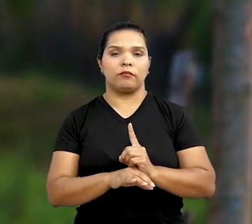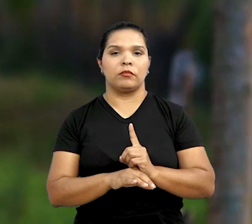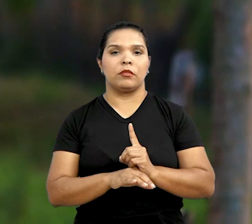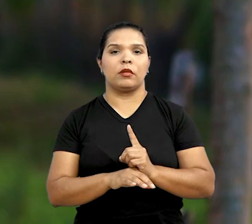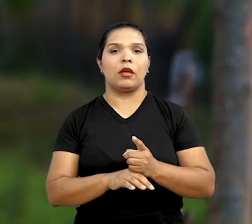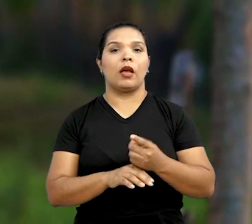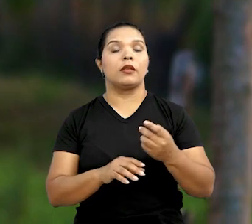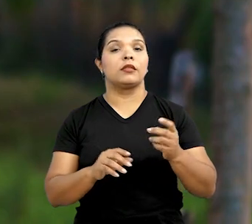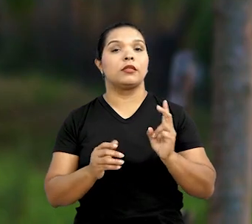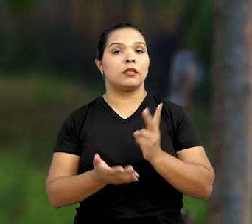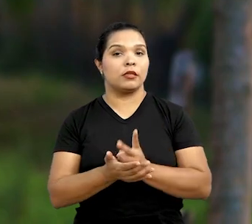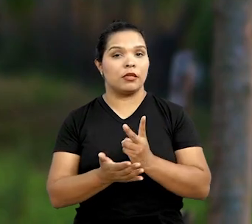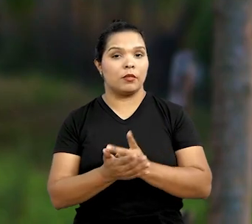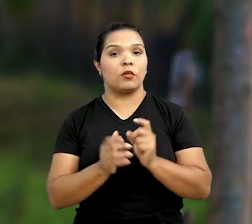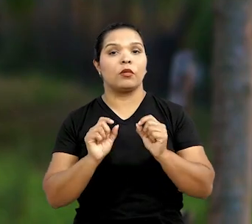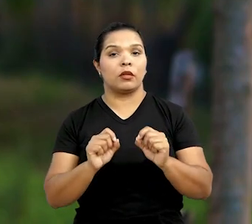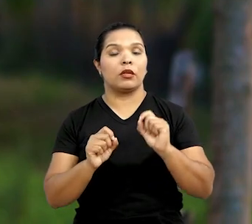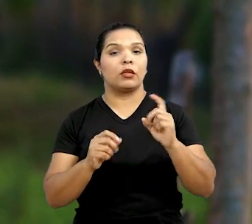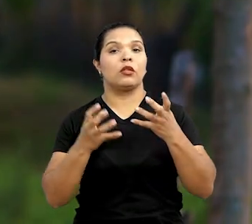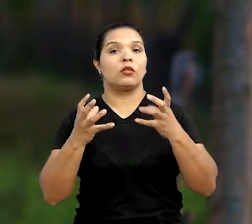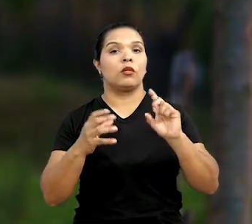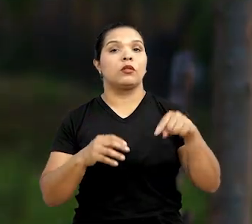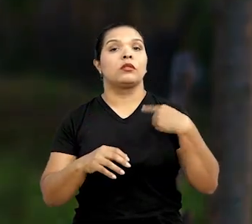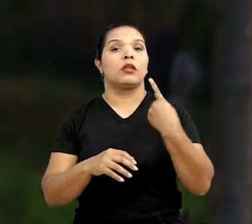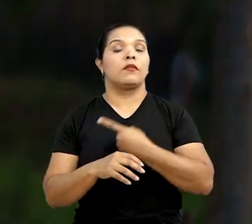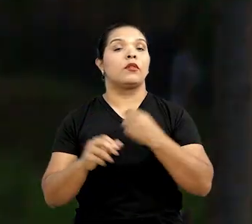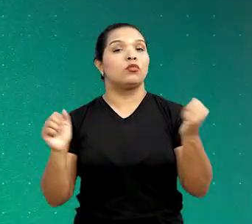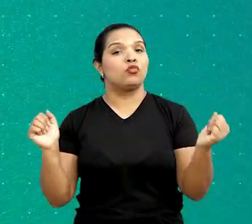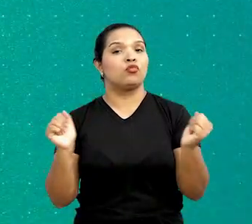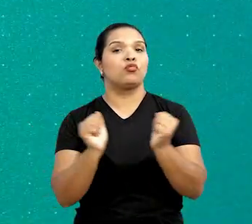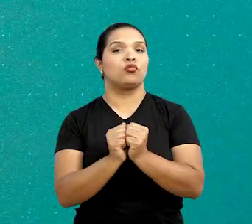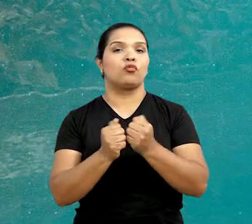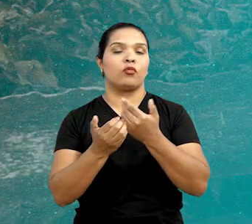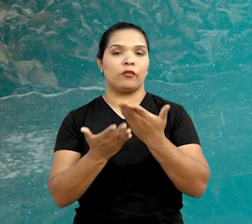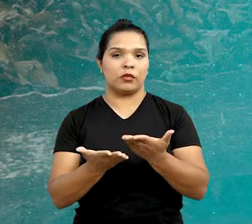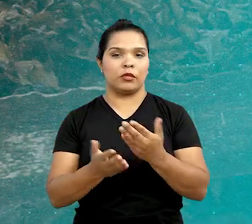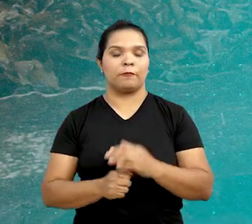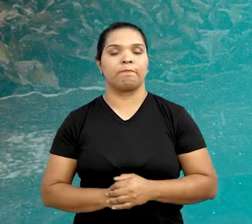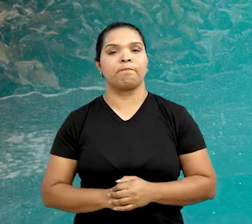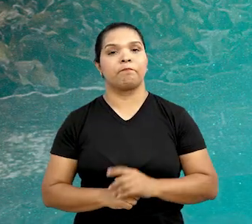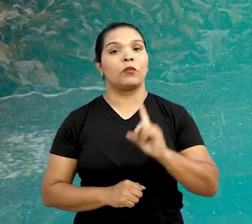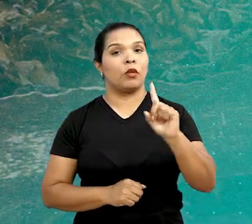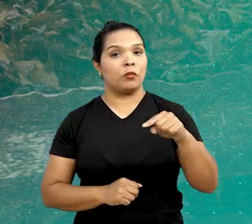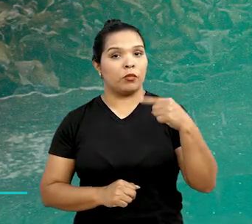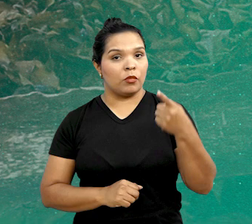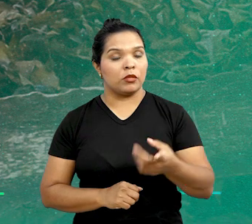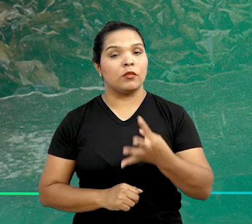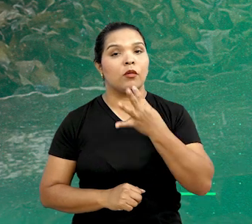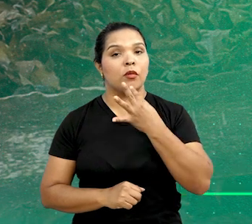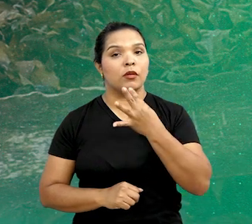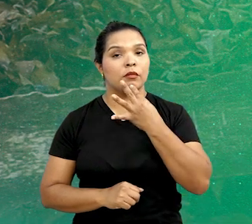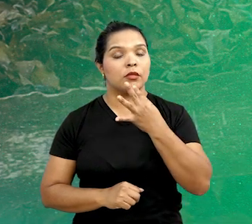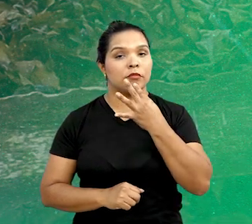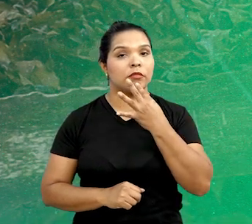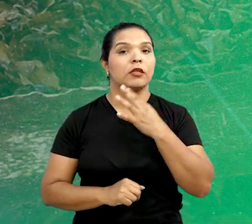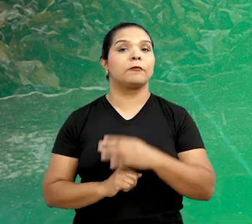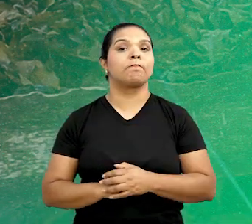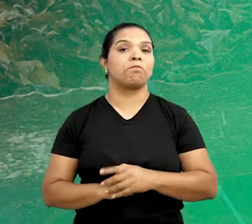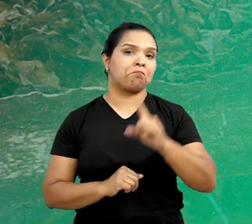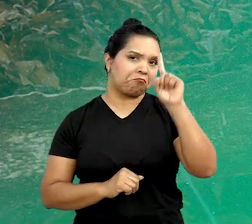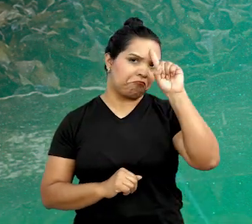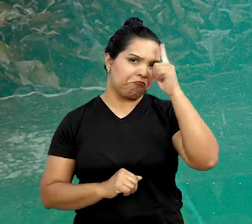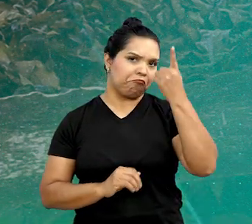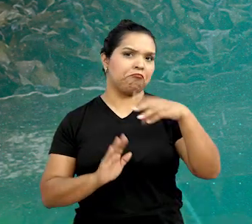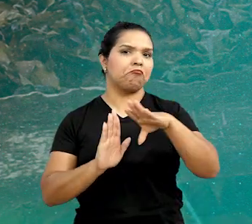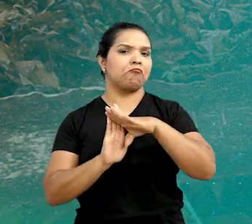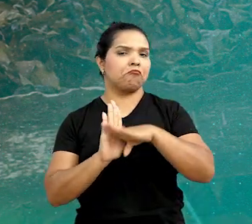as pessoas. A gente sempre diz, nós queremos fazer com vocês. No próximo bloco, você vai ver um inventário de